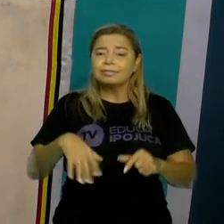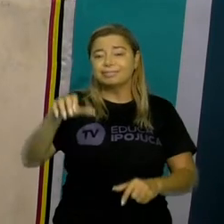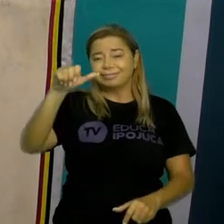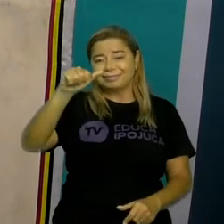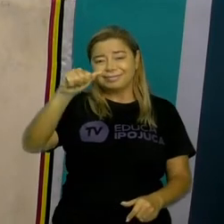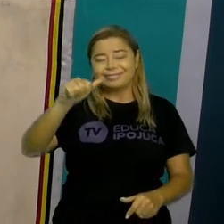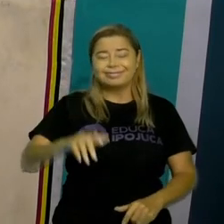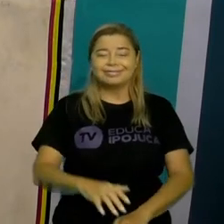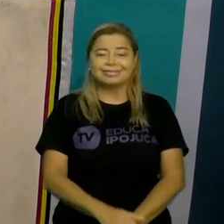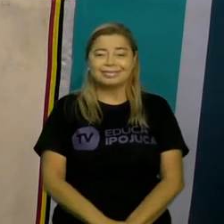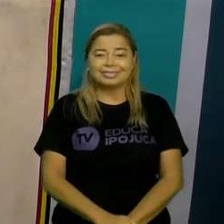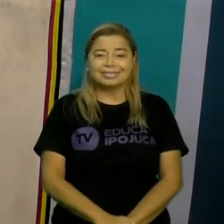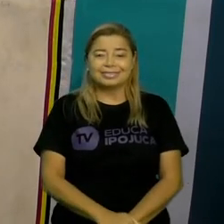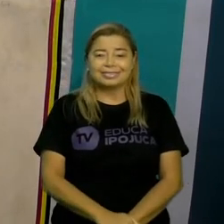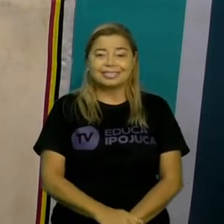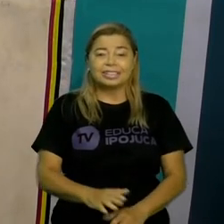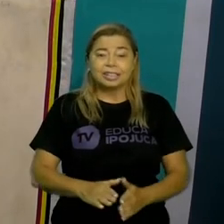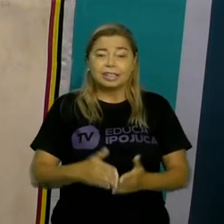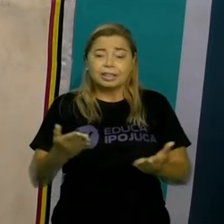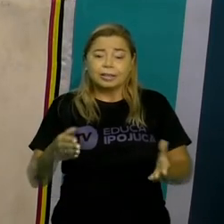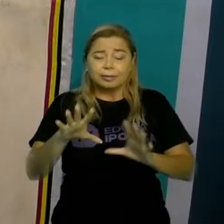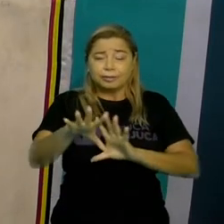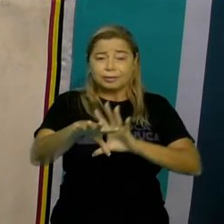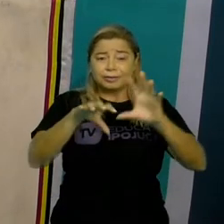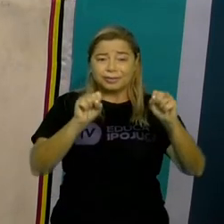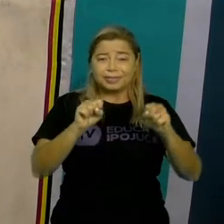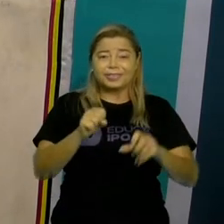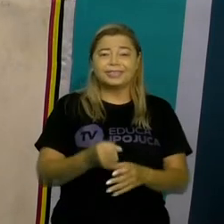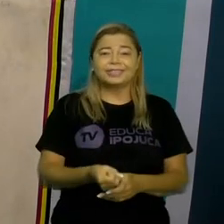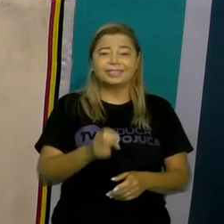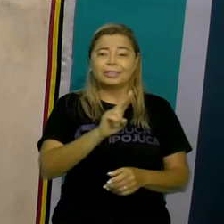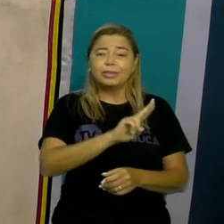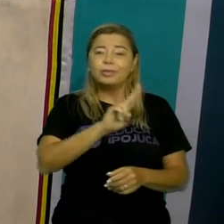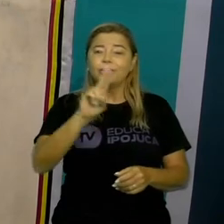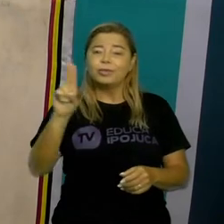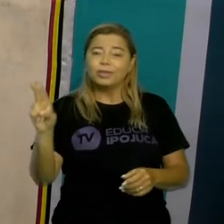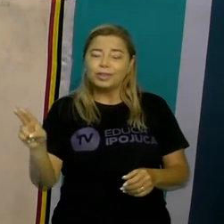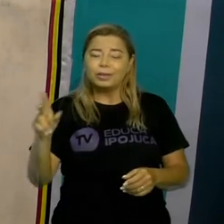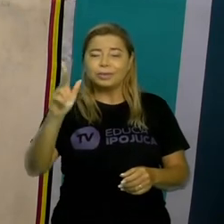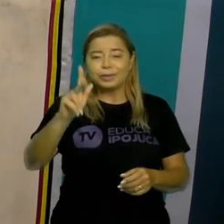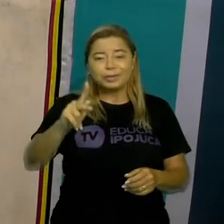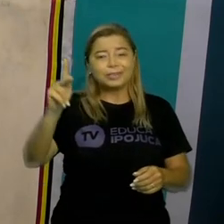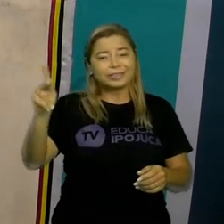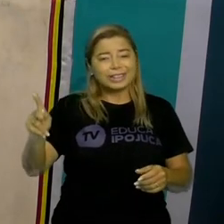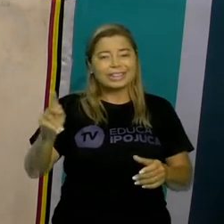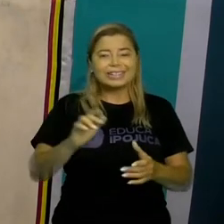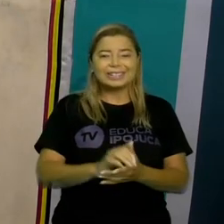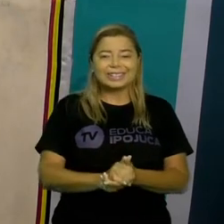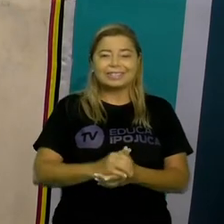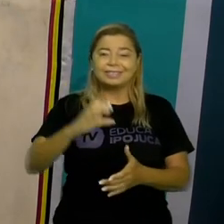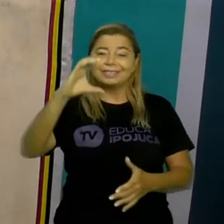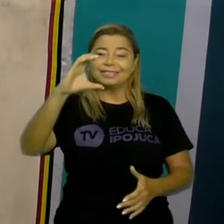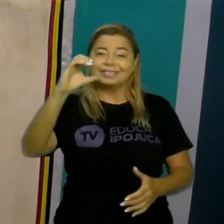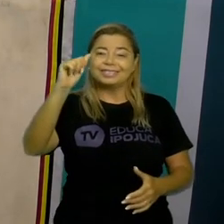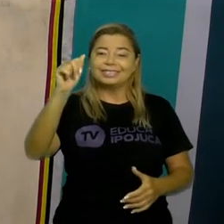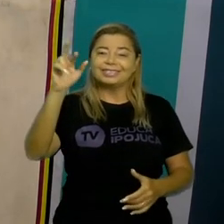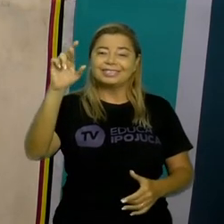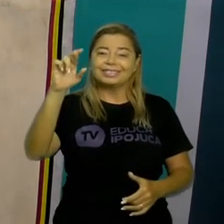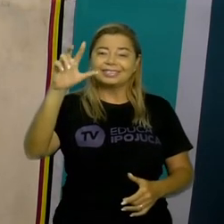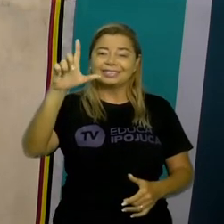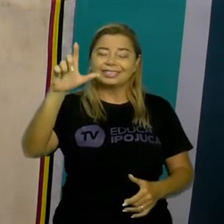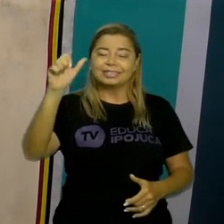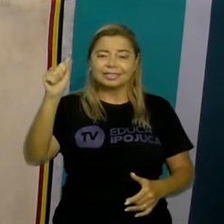A. E a tia formou, ó, o nome da tia Carla. Olha só que legal. E